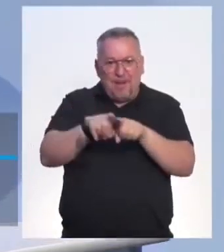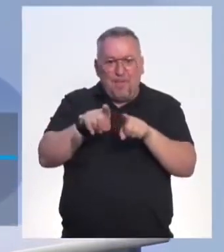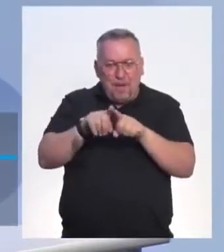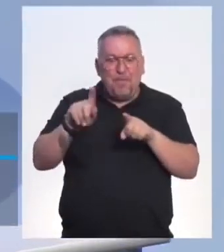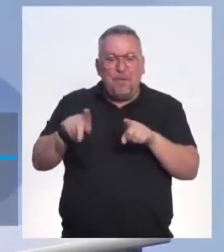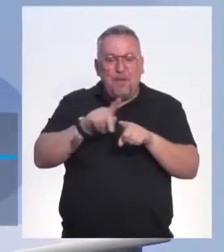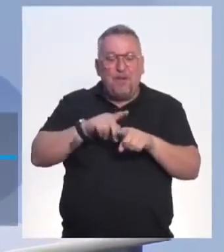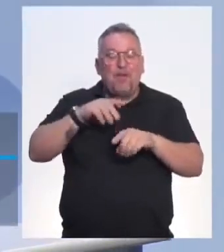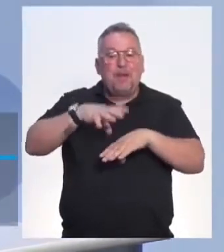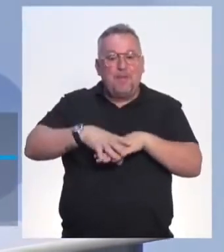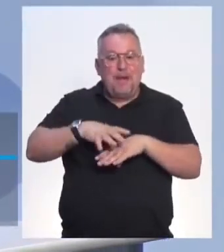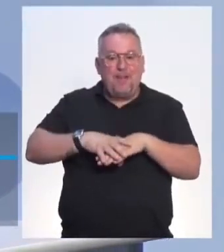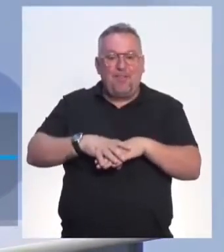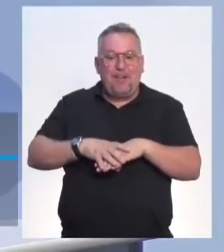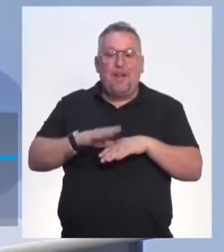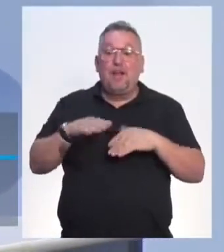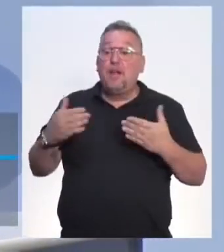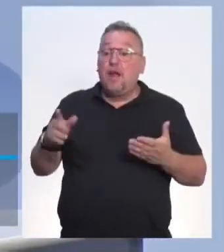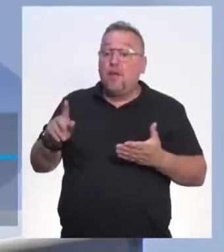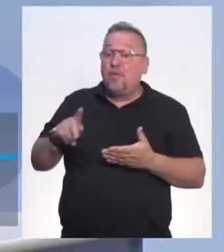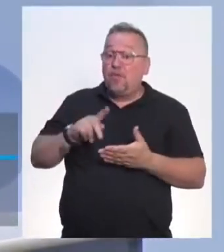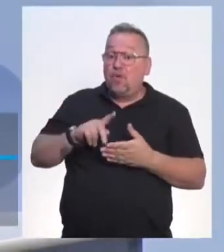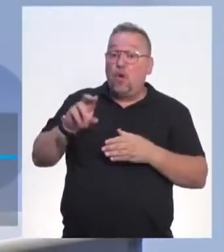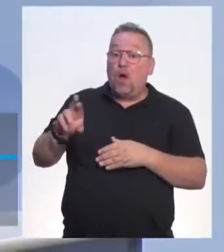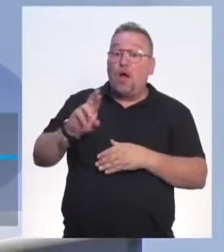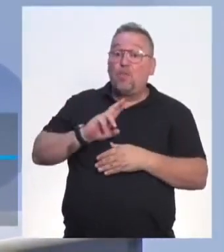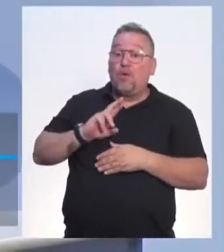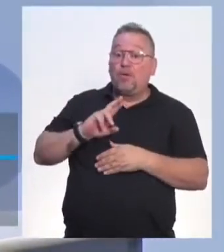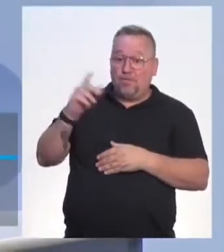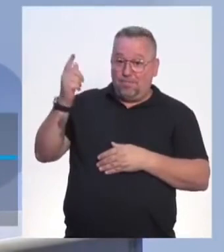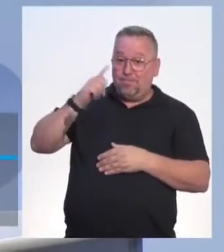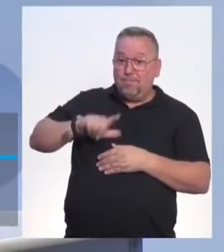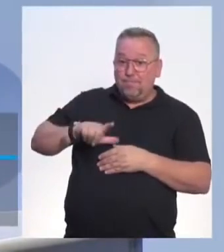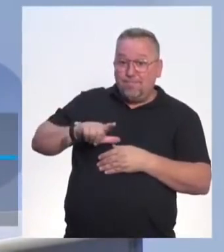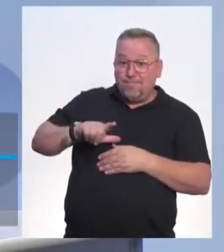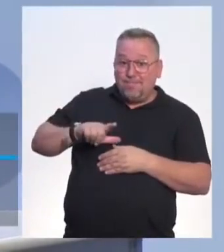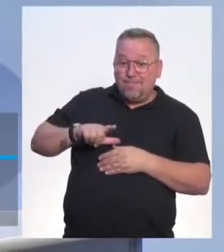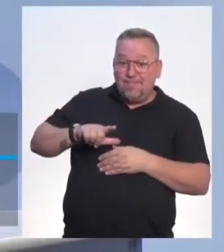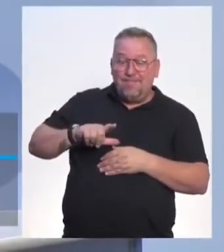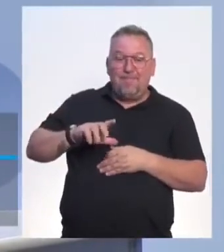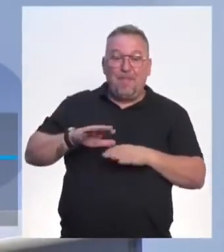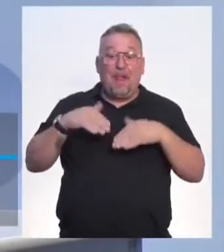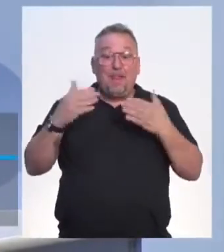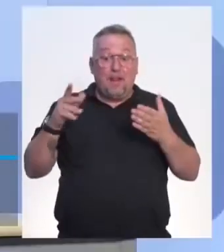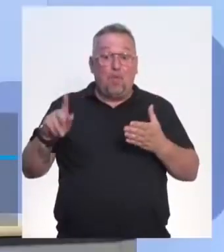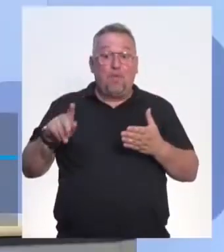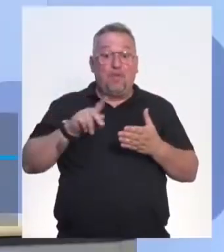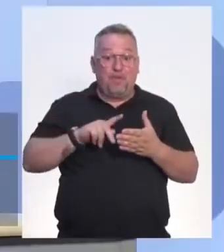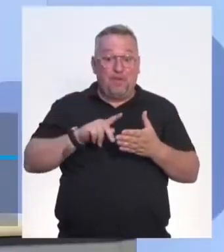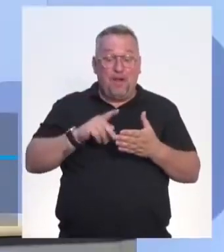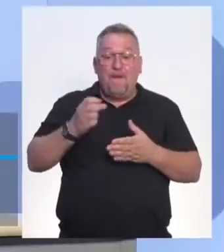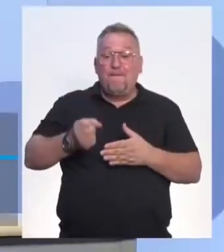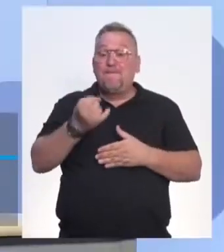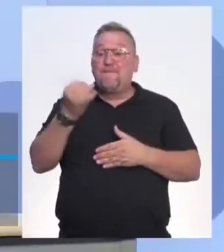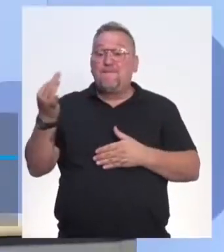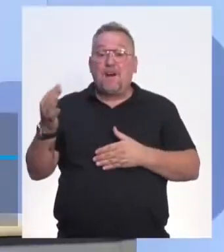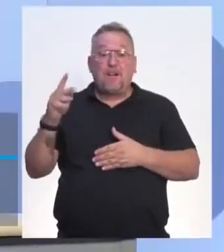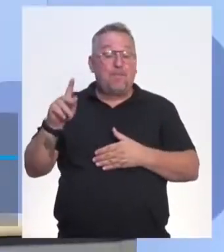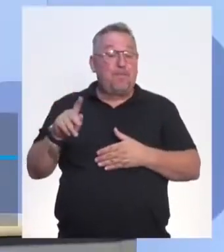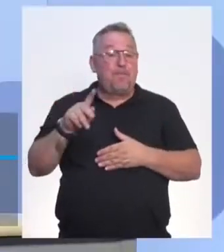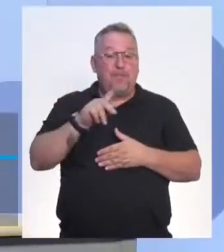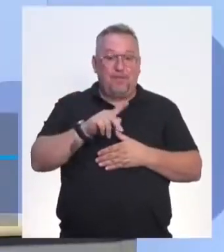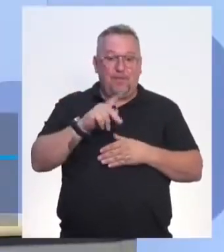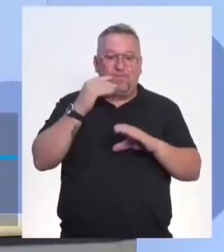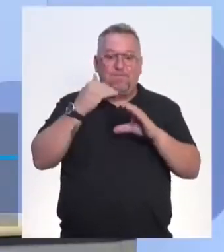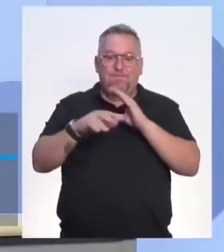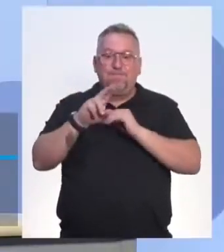de matemática. E aí, professora Inês, qual foi a resposta? Eles conseguiram? Então, professora Roberta, vários professores mandaram